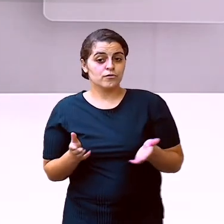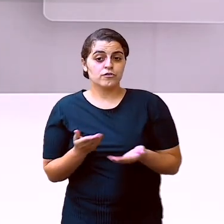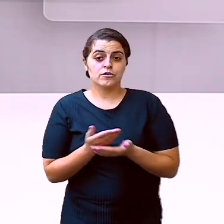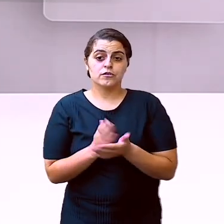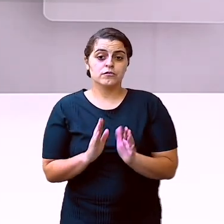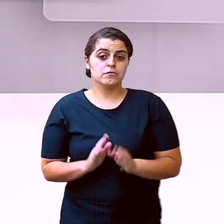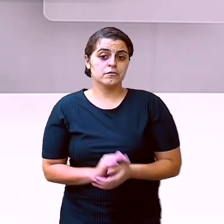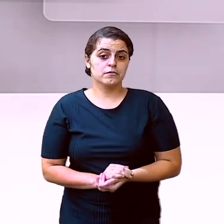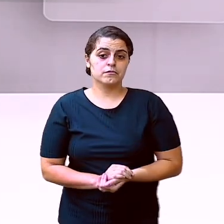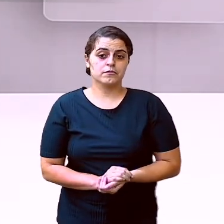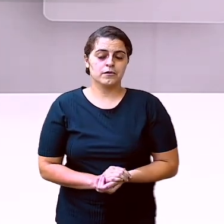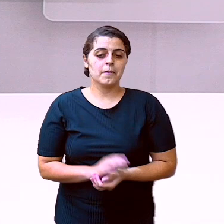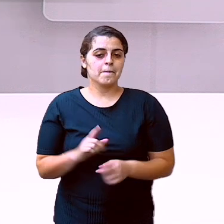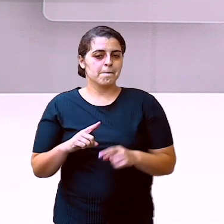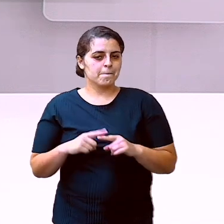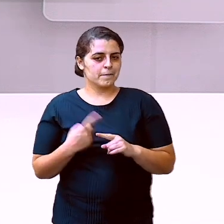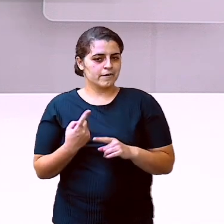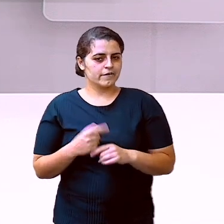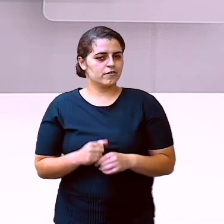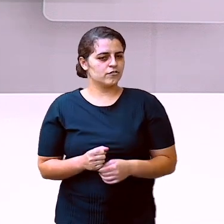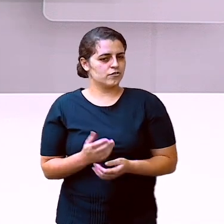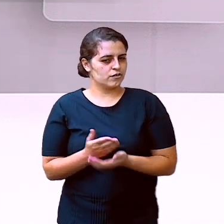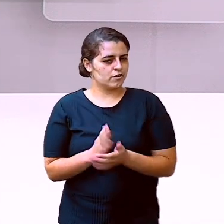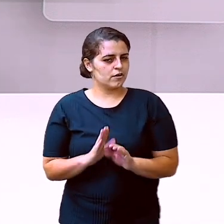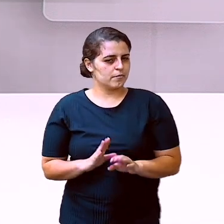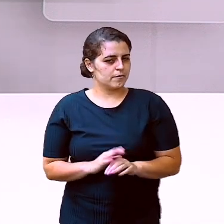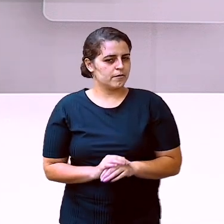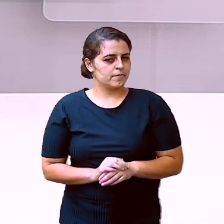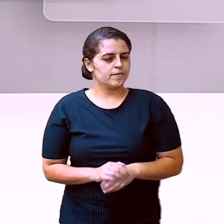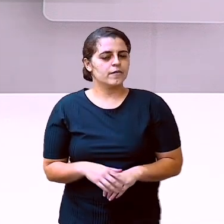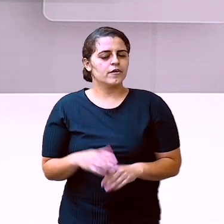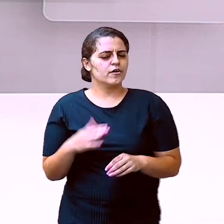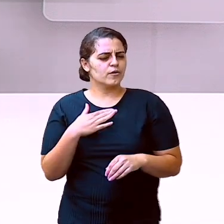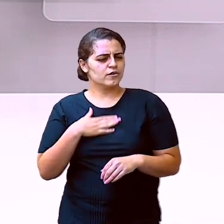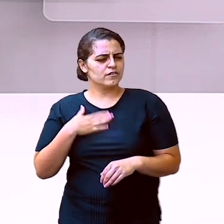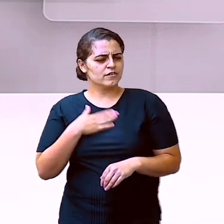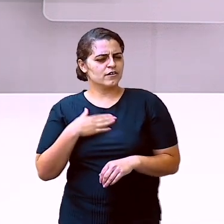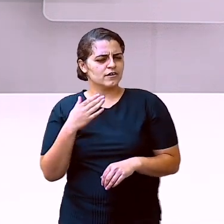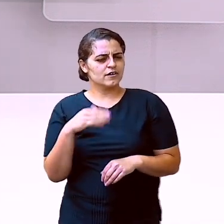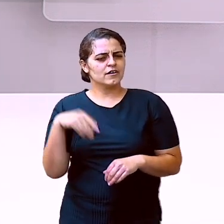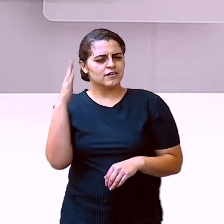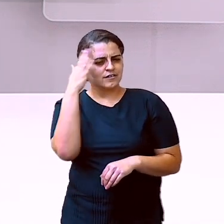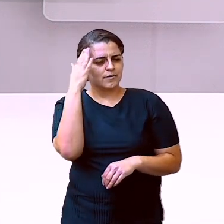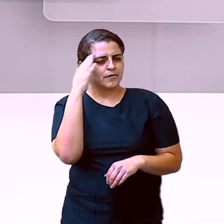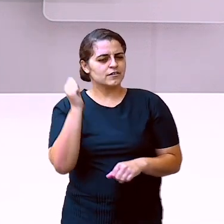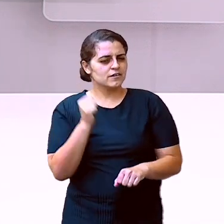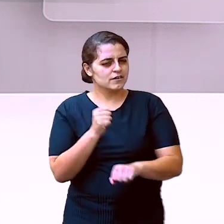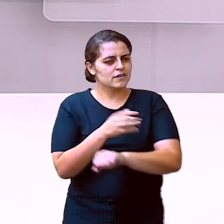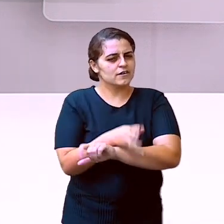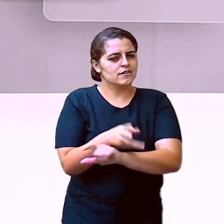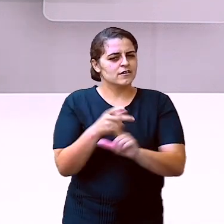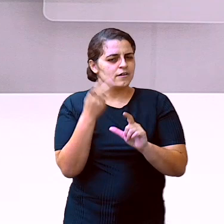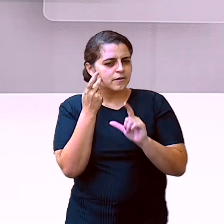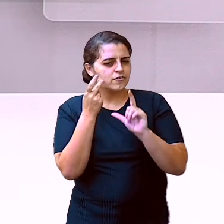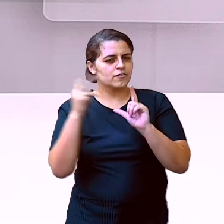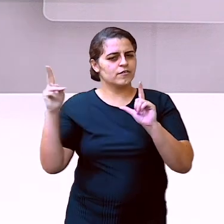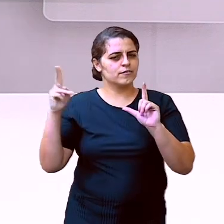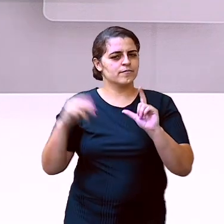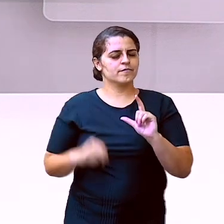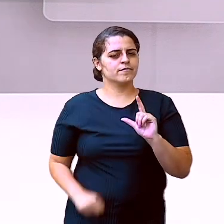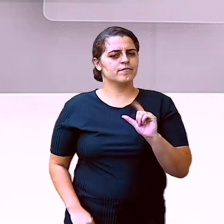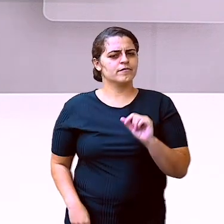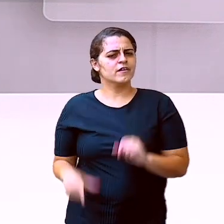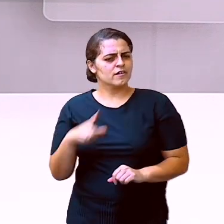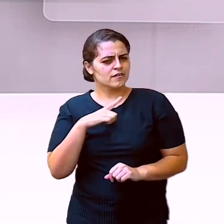ficamos por aqui. Mas antes de terminar a nossa aula, gostaria de saber se você tem acessado a plataforma